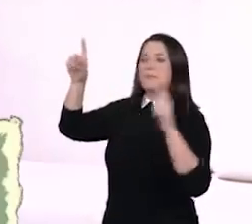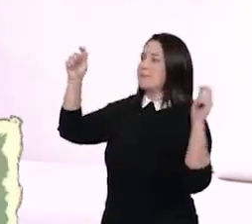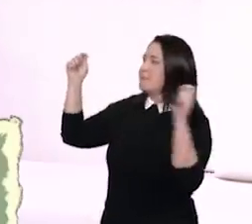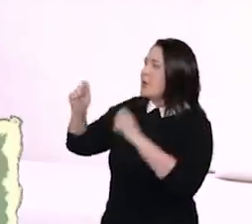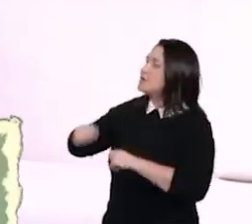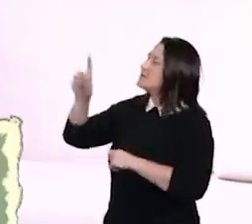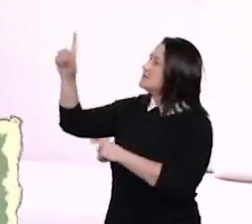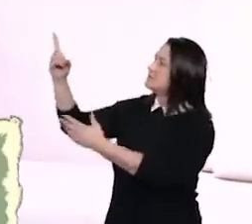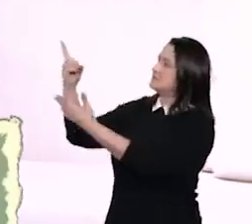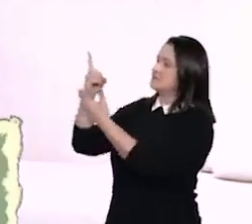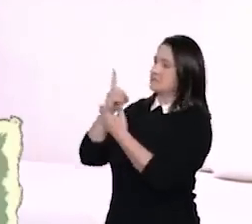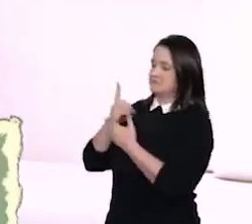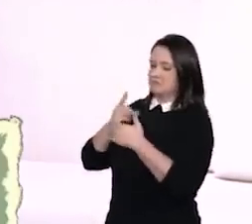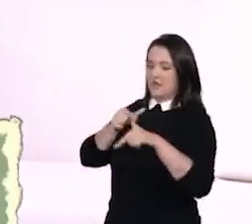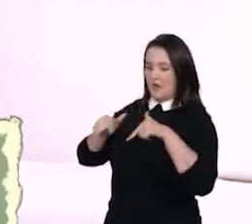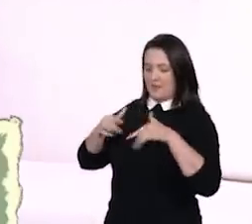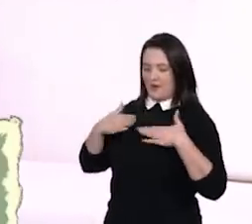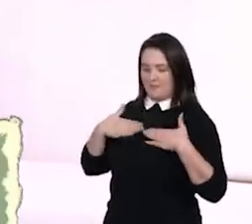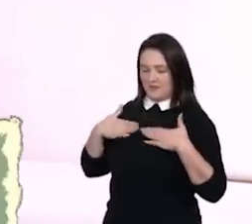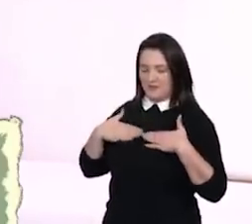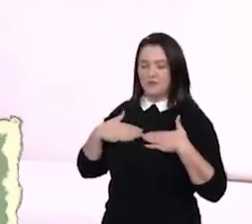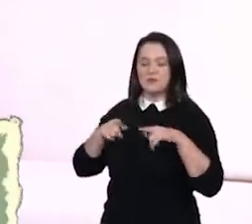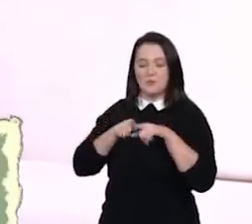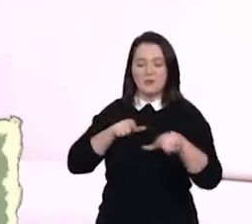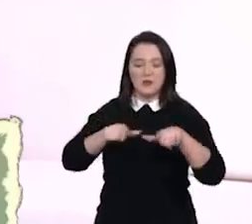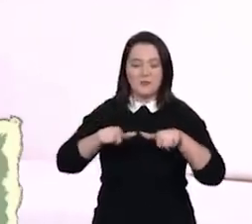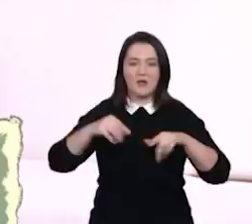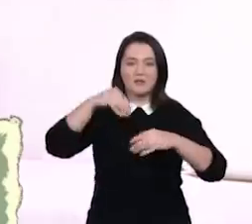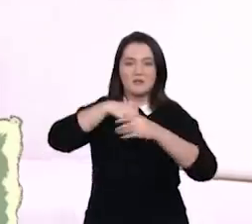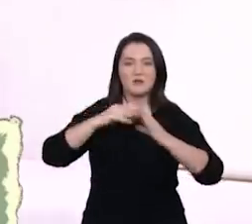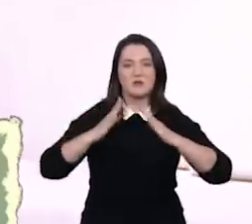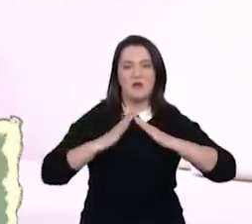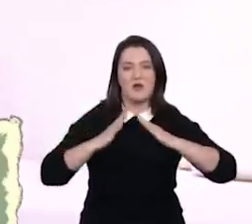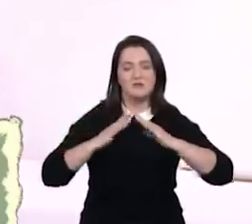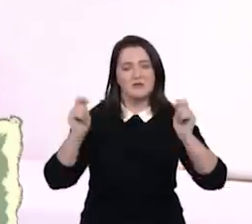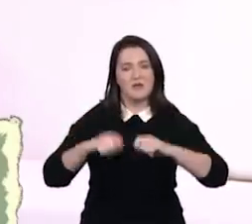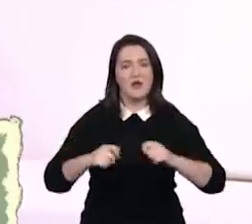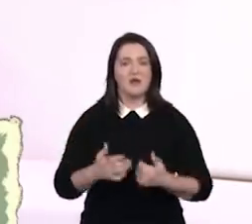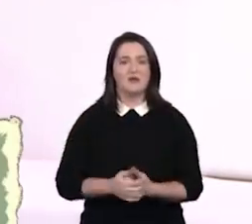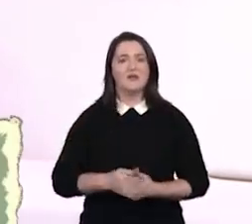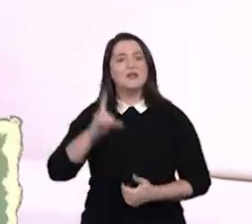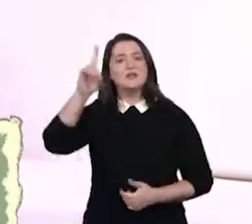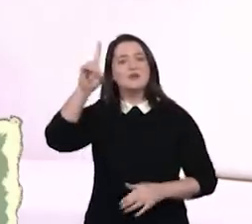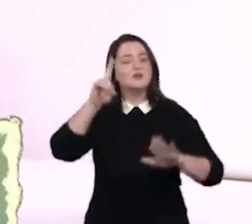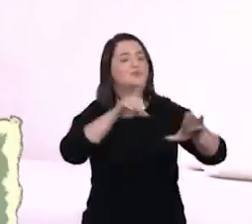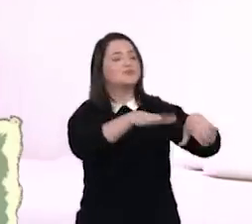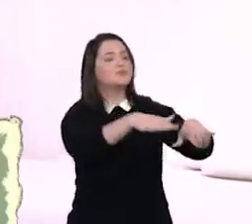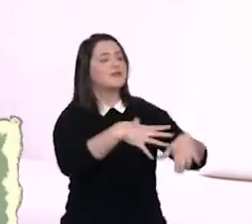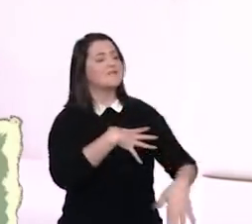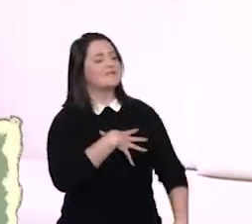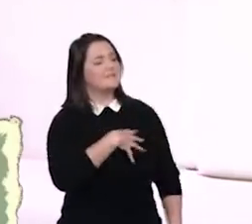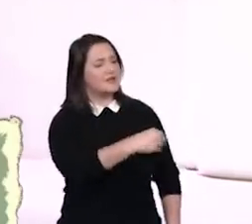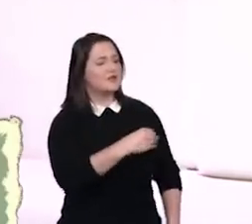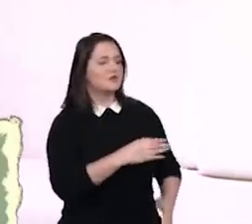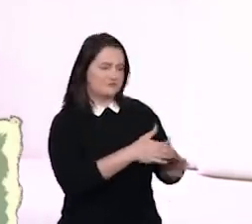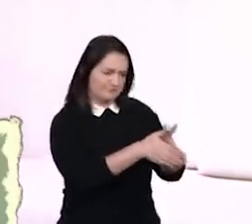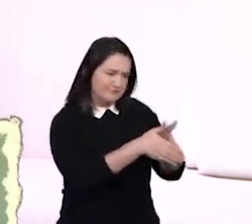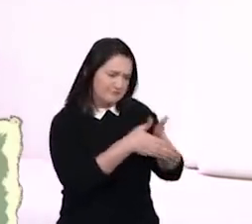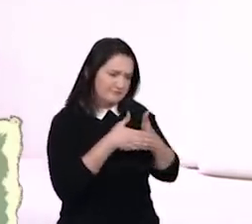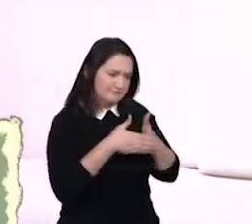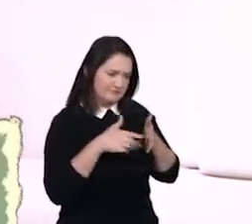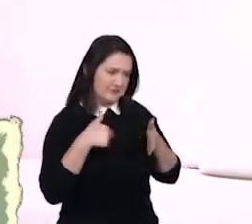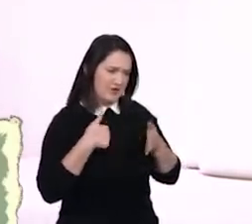de trabalhar na minha e na sua casa. É ali que Deus diz assim: filho, deixa eu tomar conta. Aquilo que você